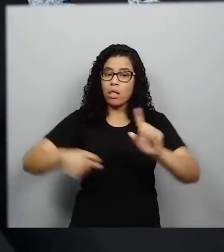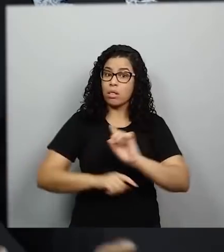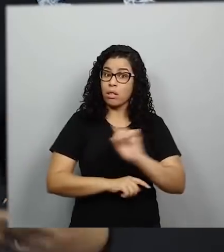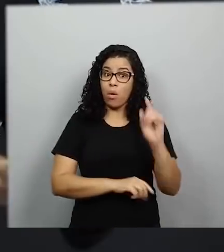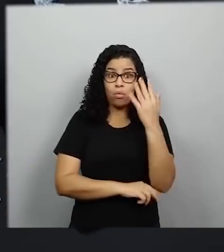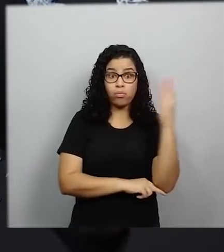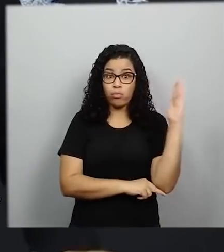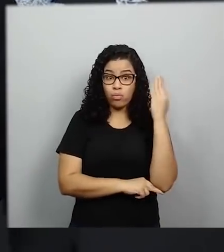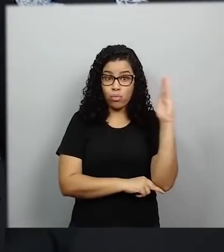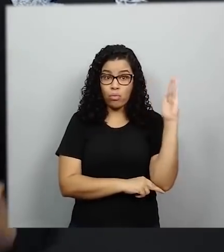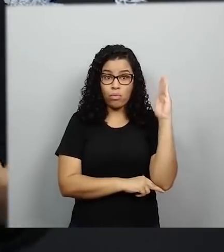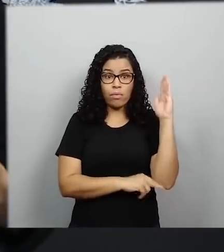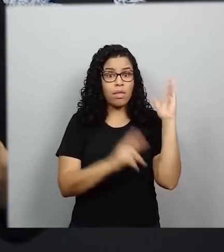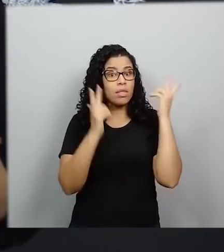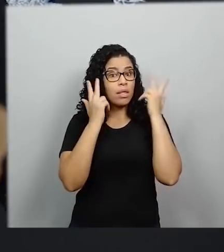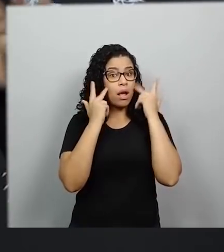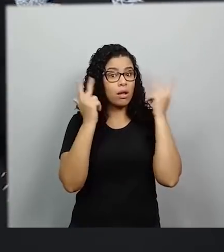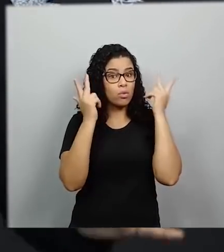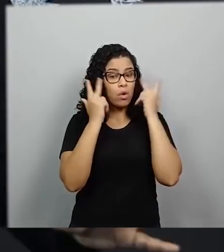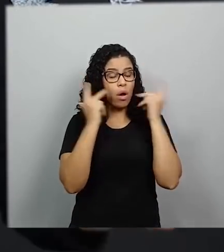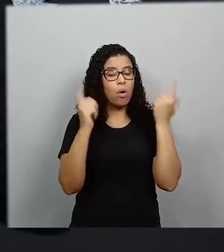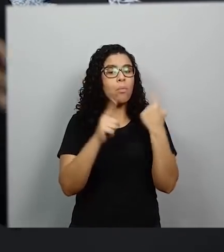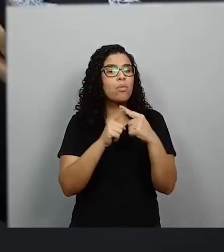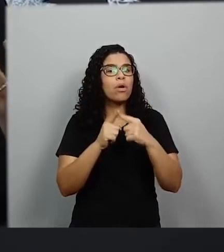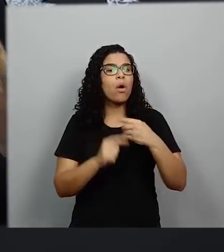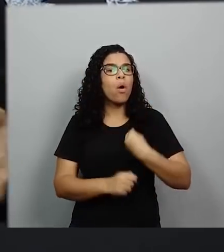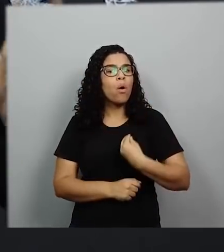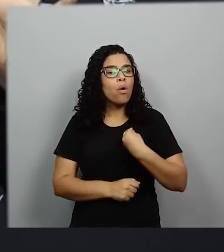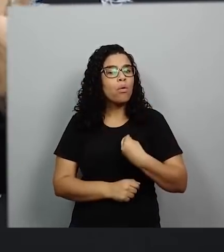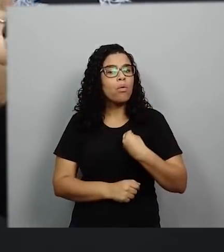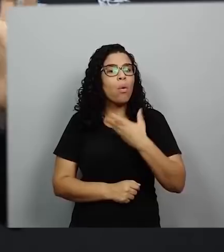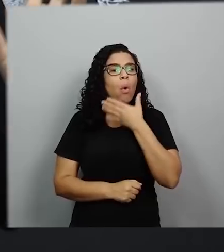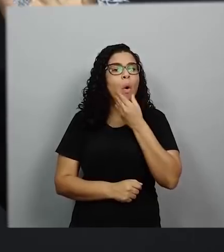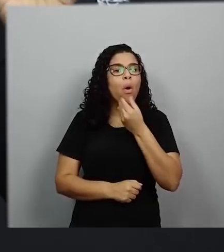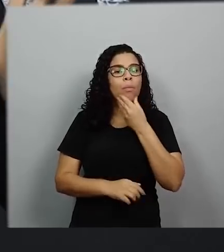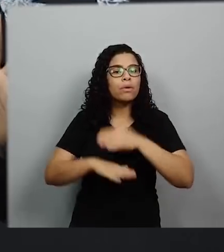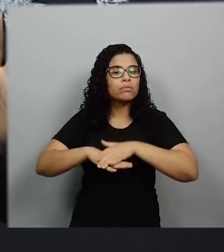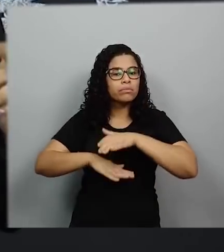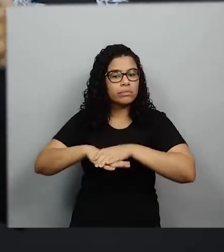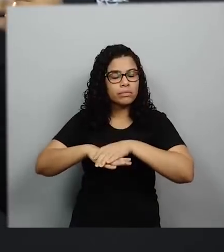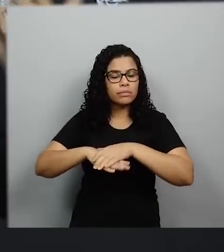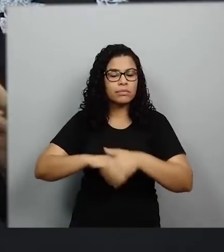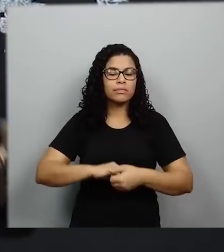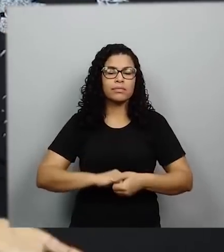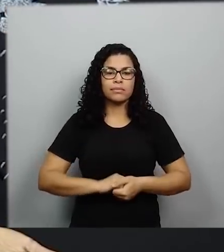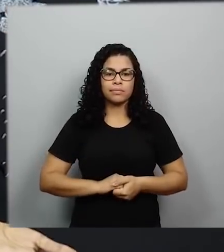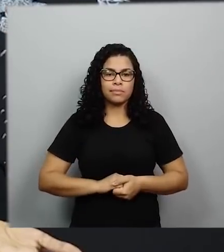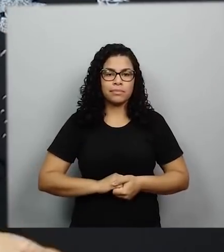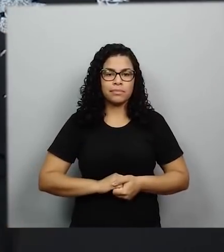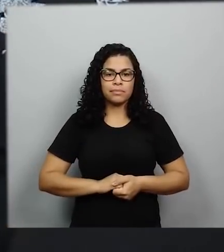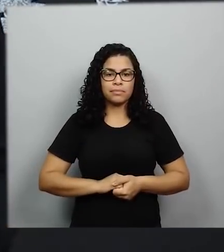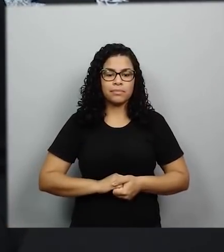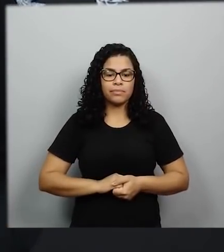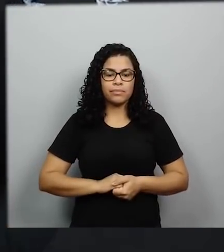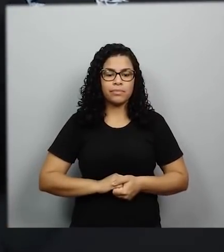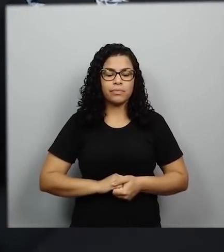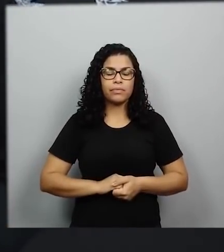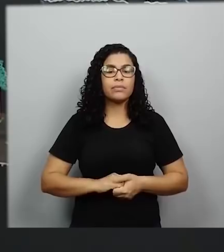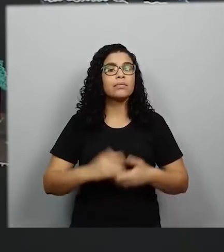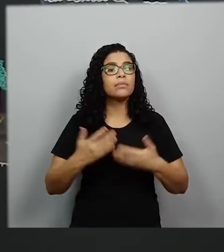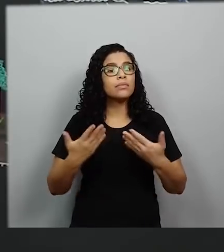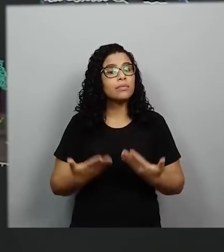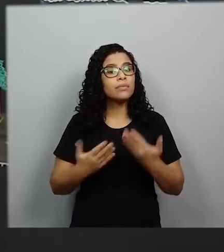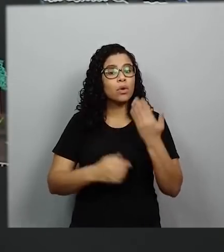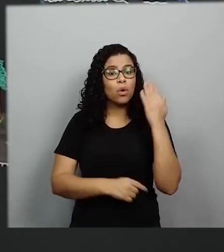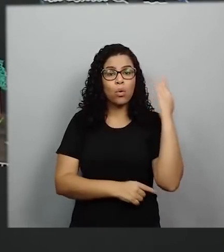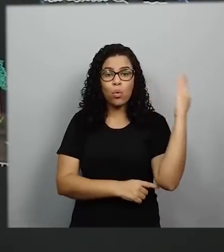fenômeno natural. Afinal, é ação humana e não ação única, exclusivamente da natureza. E esses